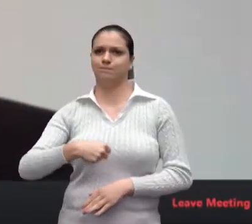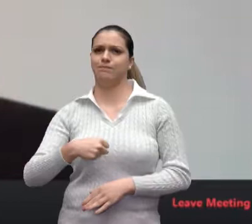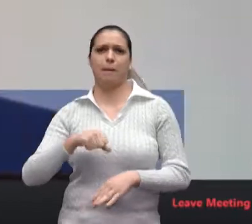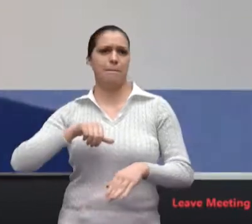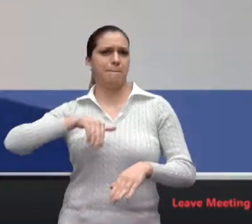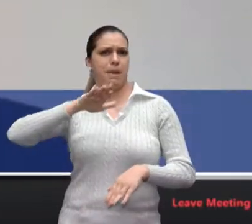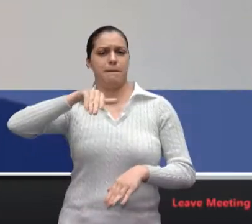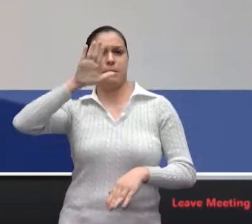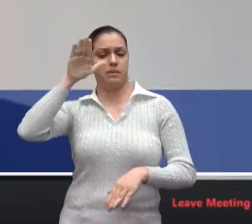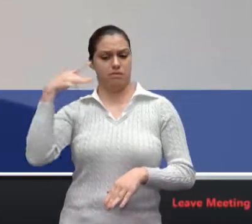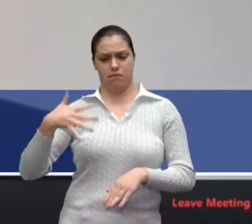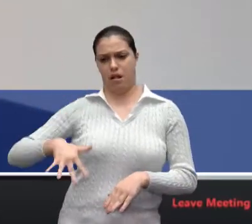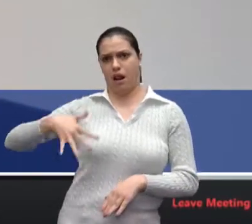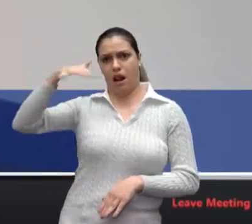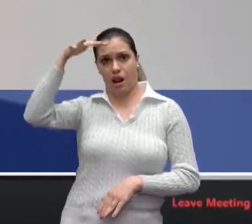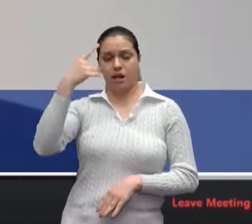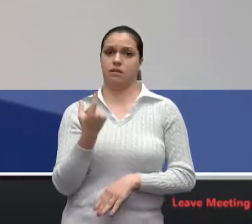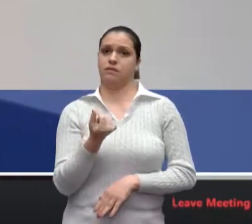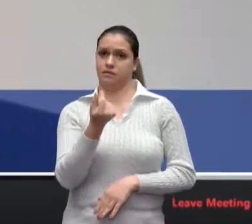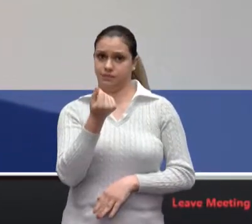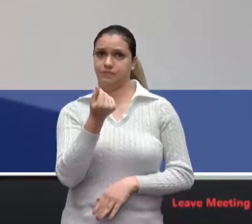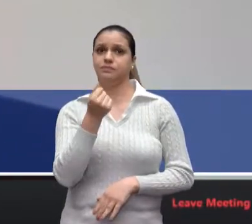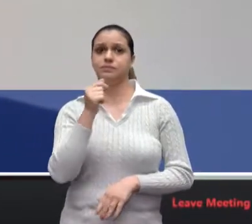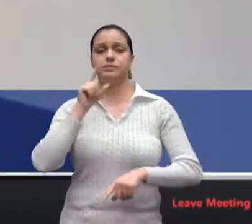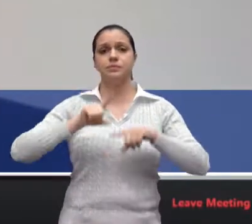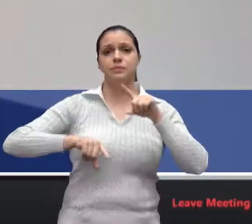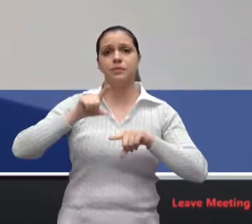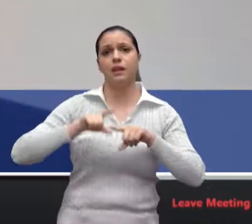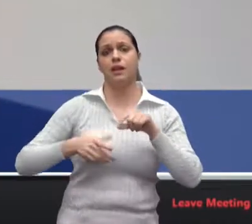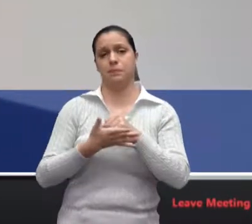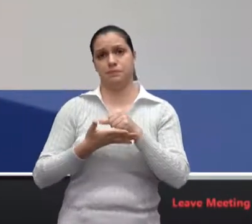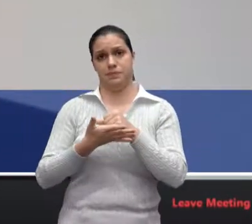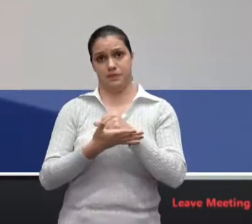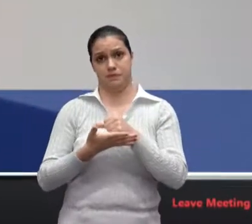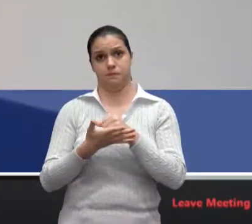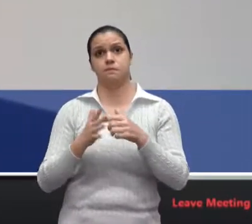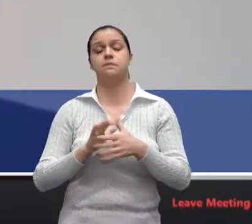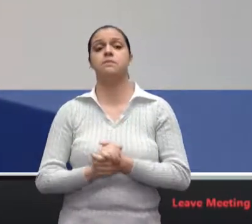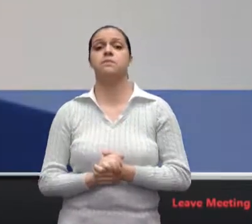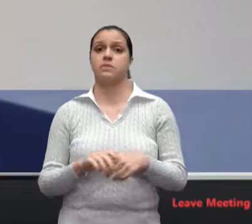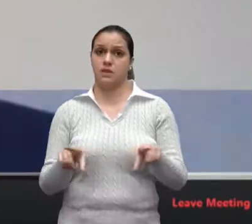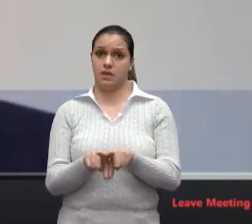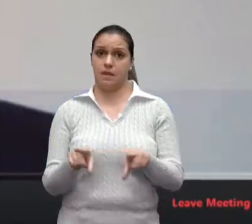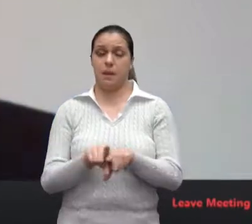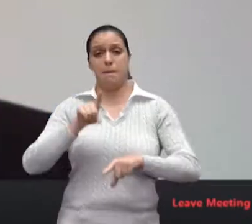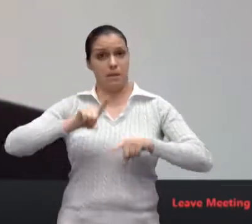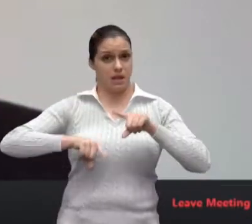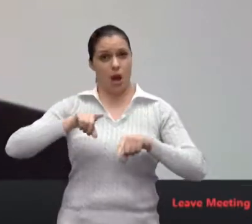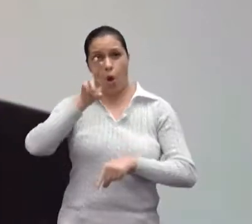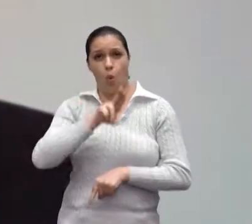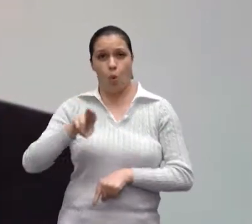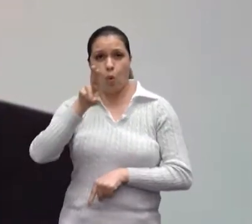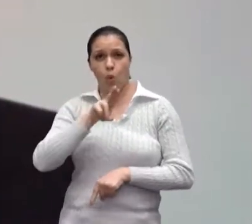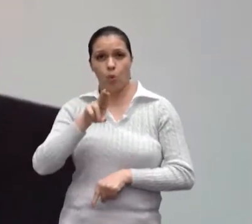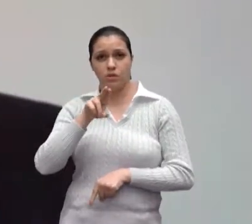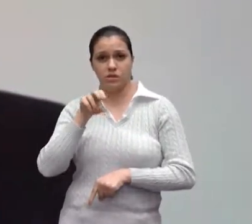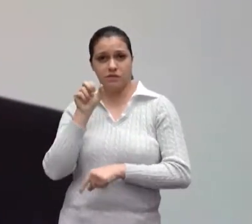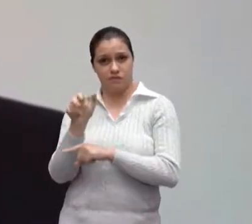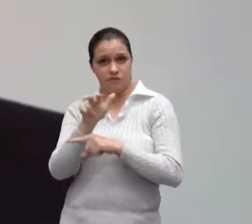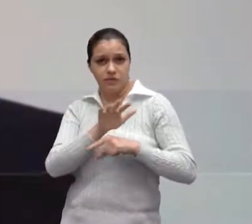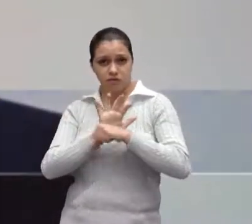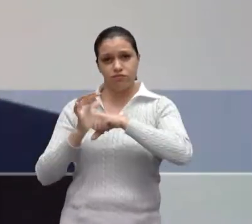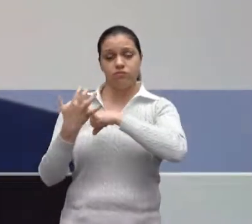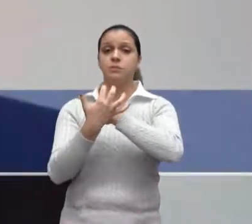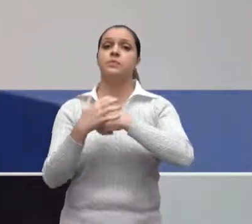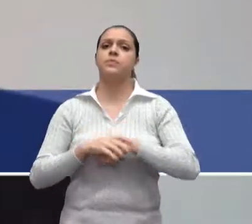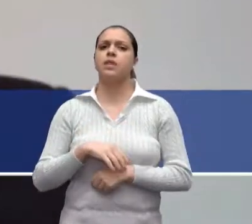havendo realmente um superfaturamento dos preços, principalmente daqueles relacionados ao combate ao novo coronavírus. Para o